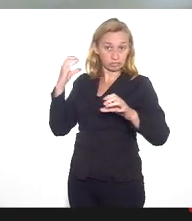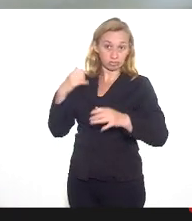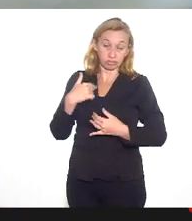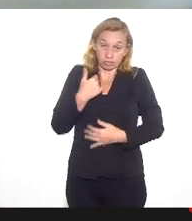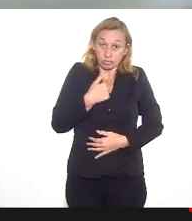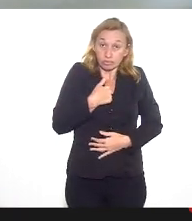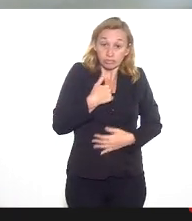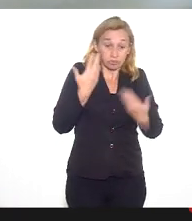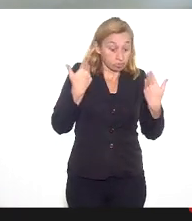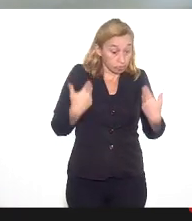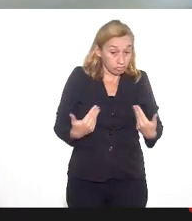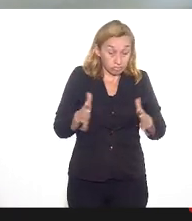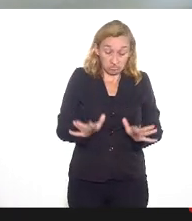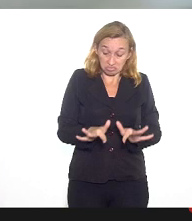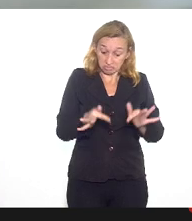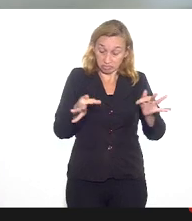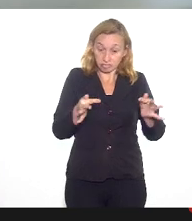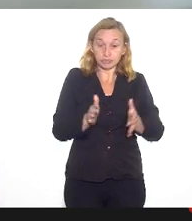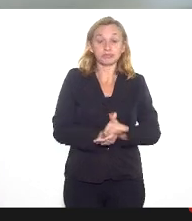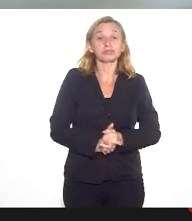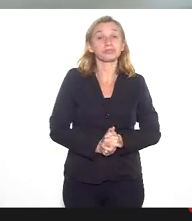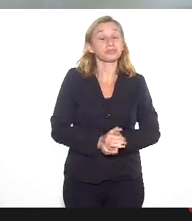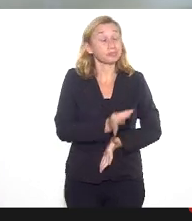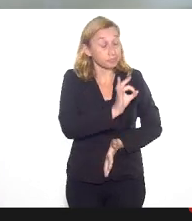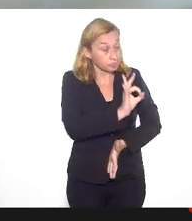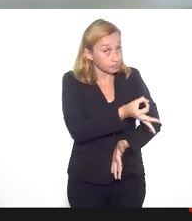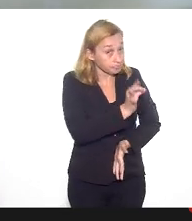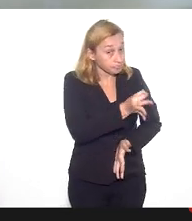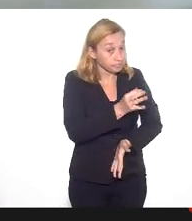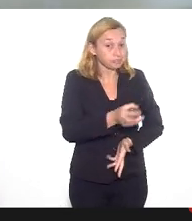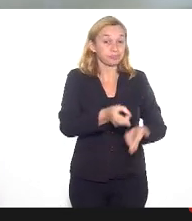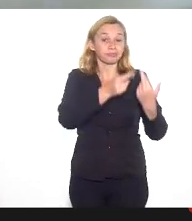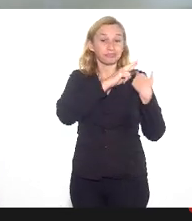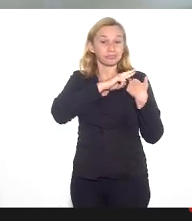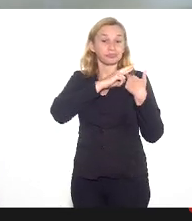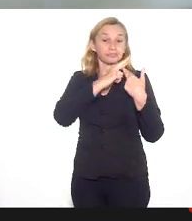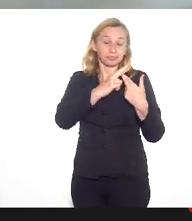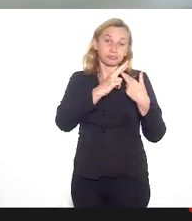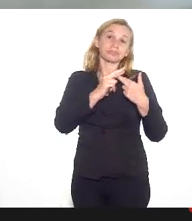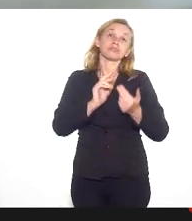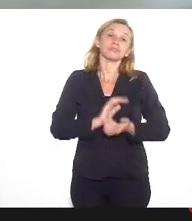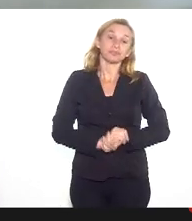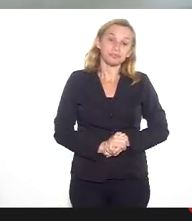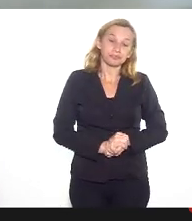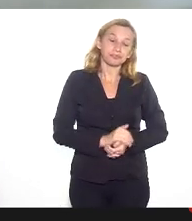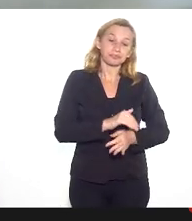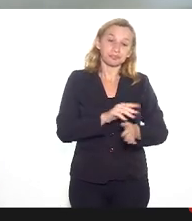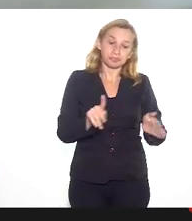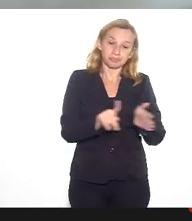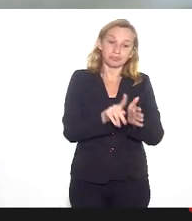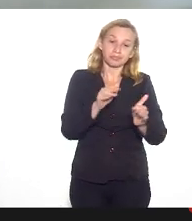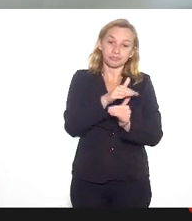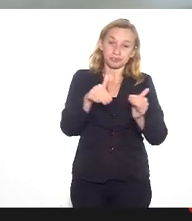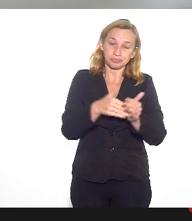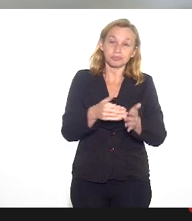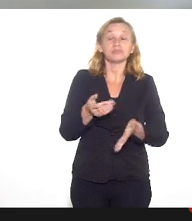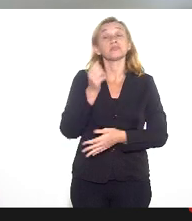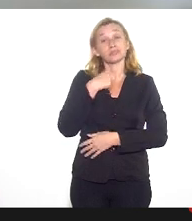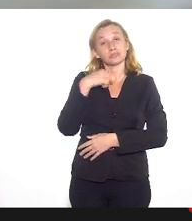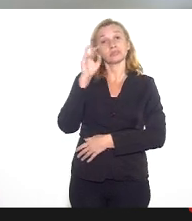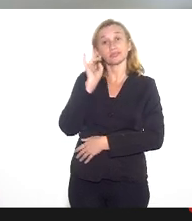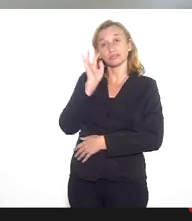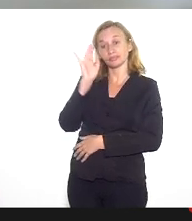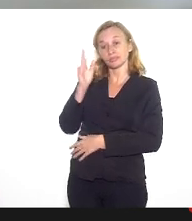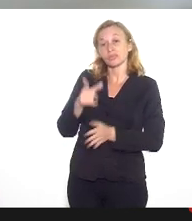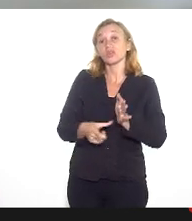sou um jurista, evidentemente a responsabilidade é de todos. Mas imagino que